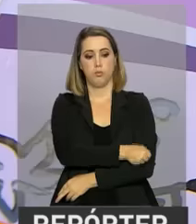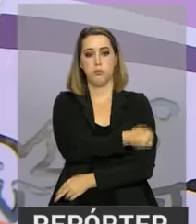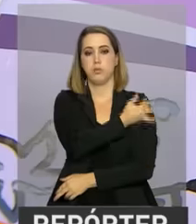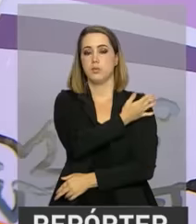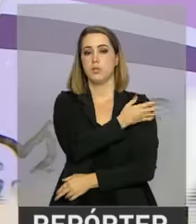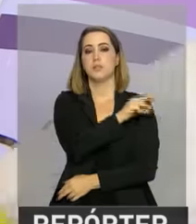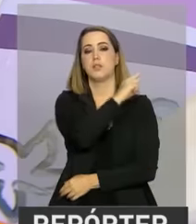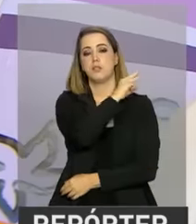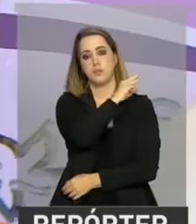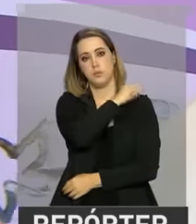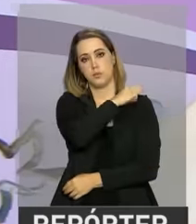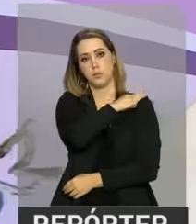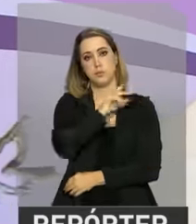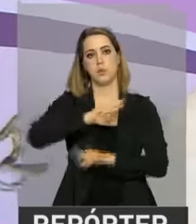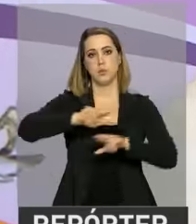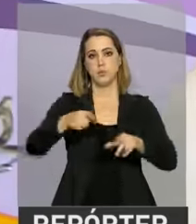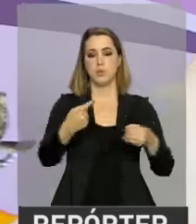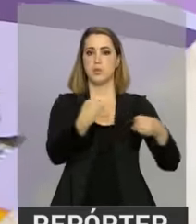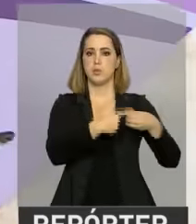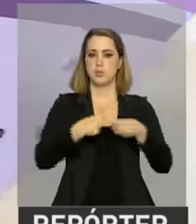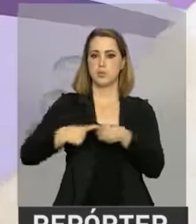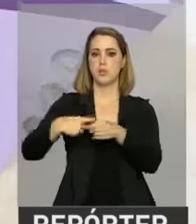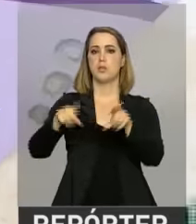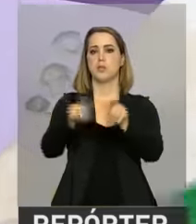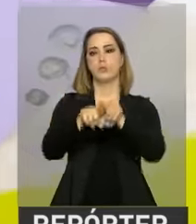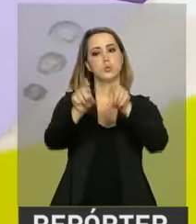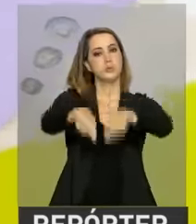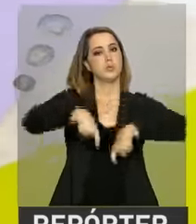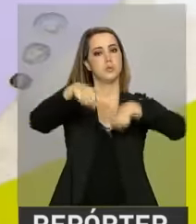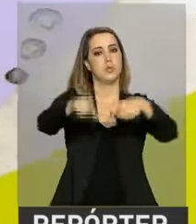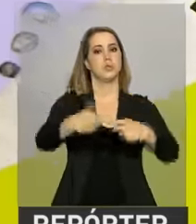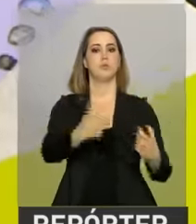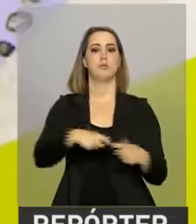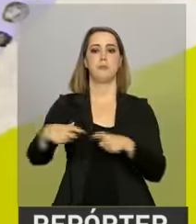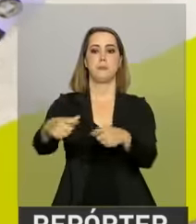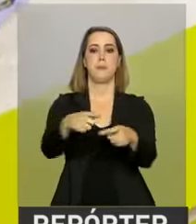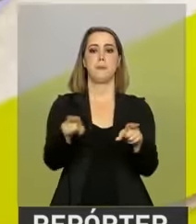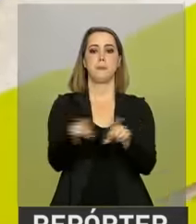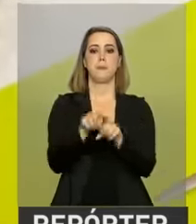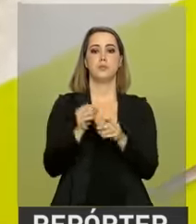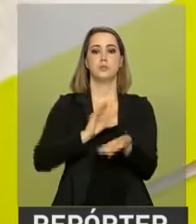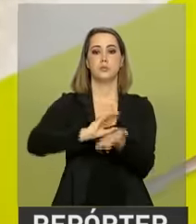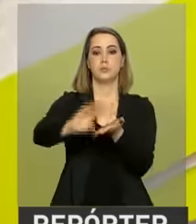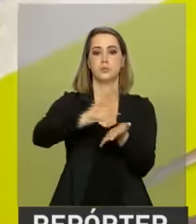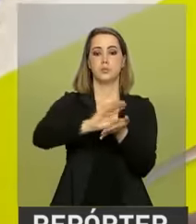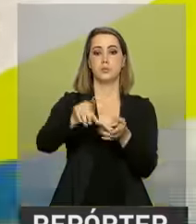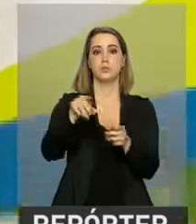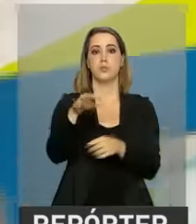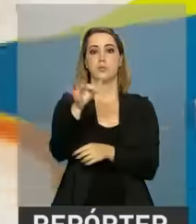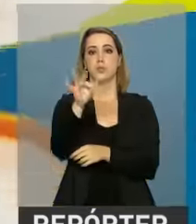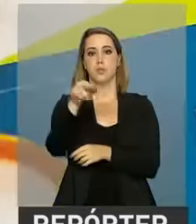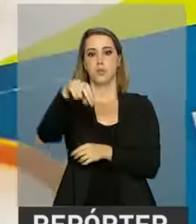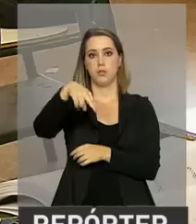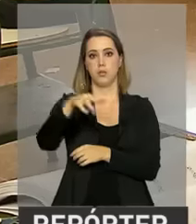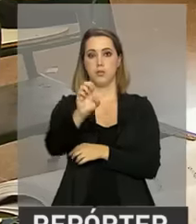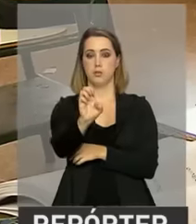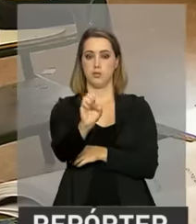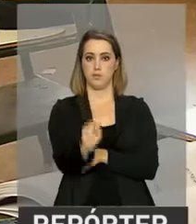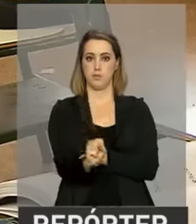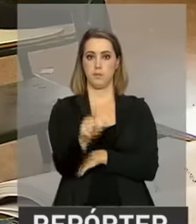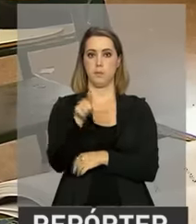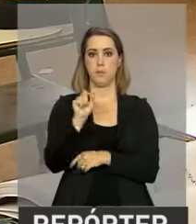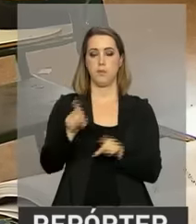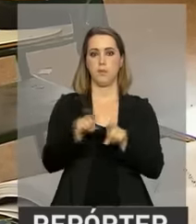urbanas receberão serão beneficiados o valor será repassado ao fnd o Fundo Nacional de Desenvolvimento da